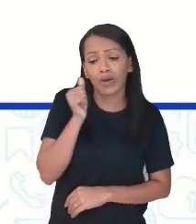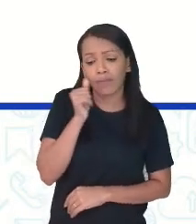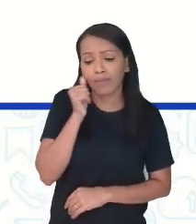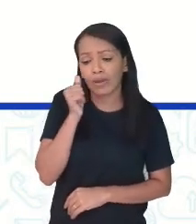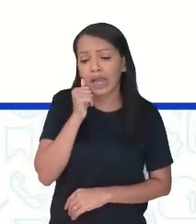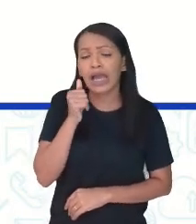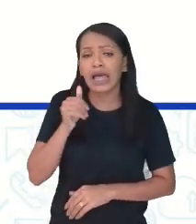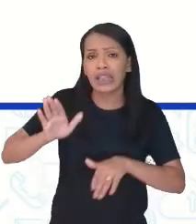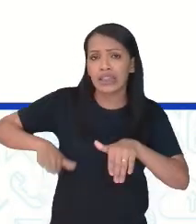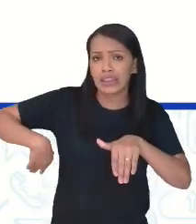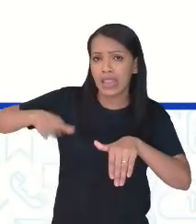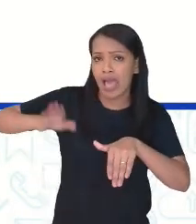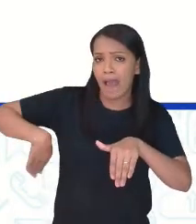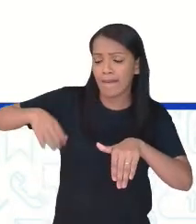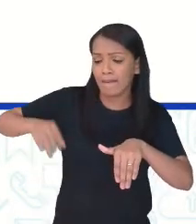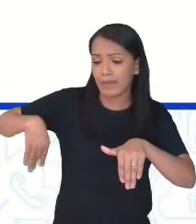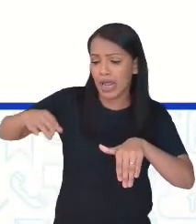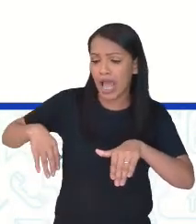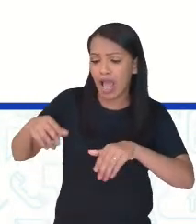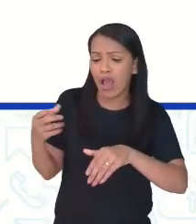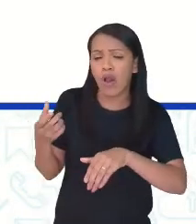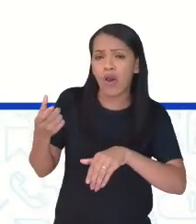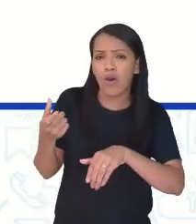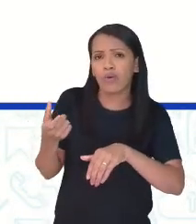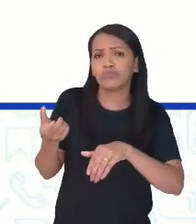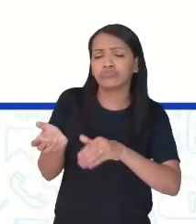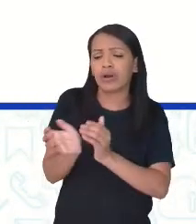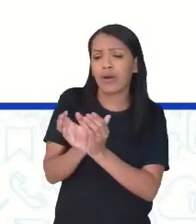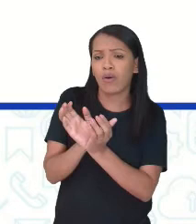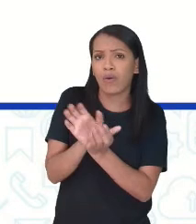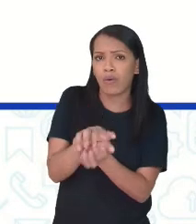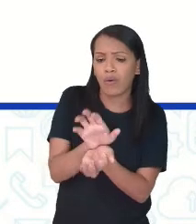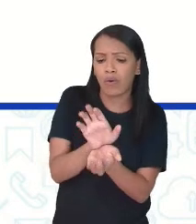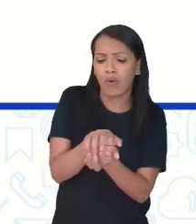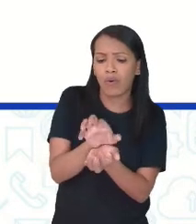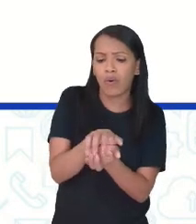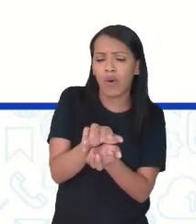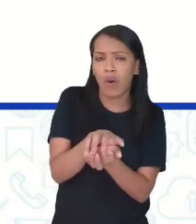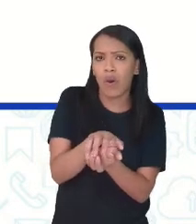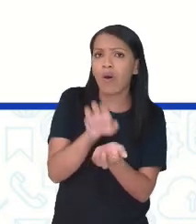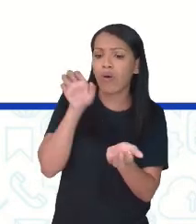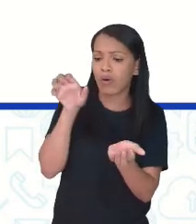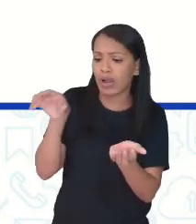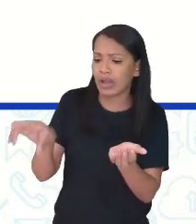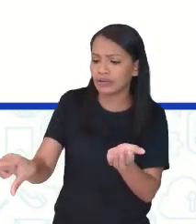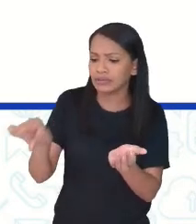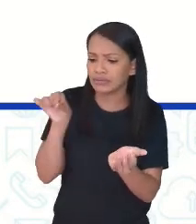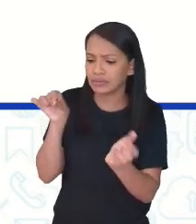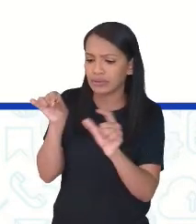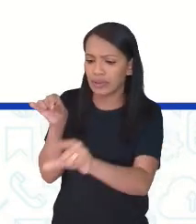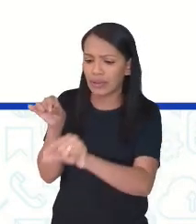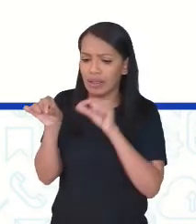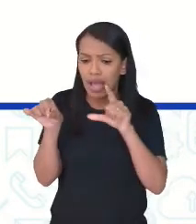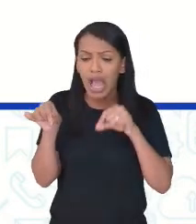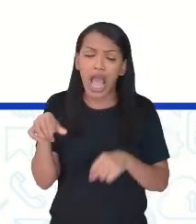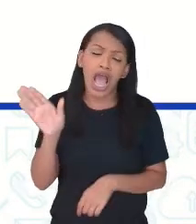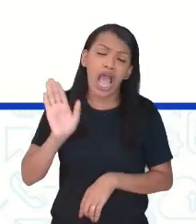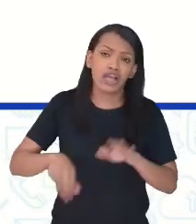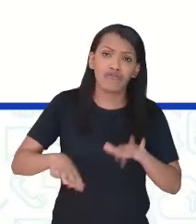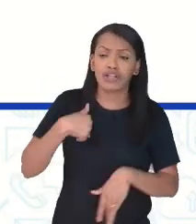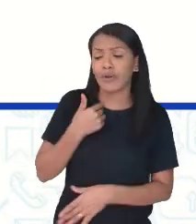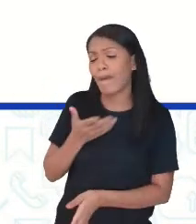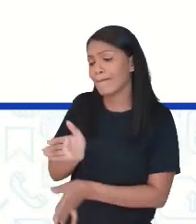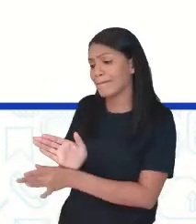na praia. Às vezes eu perdi o passeio todinho só pegando as conchinhas da praia.